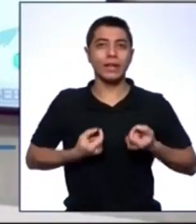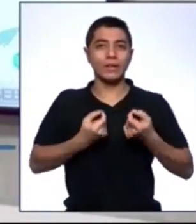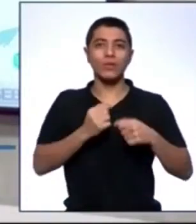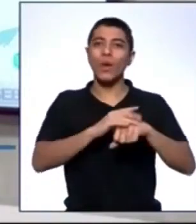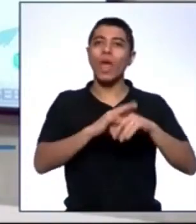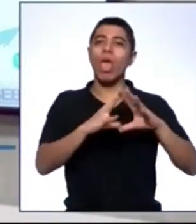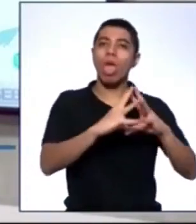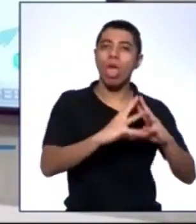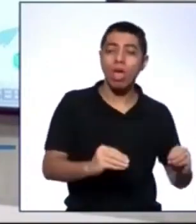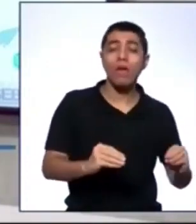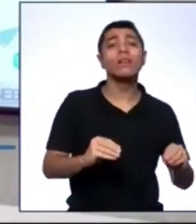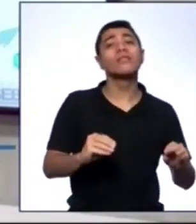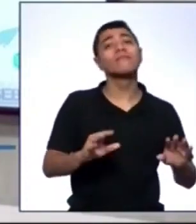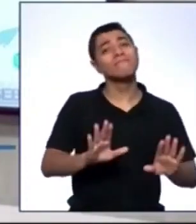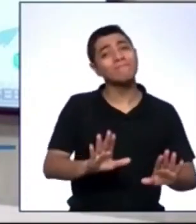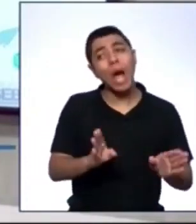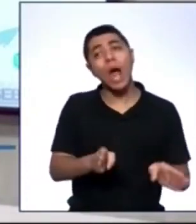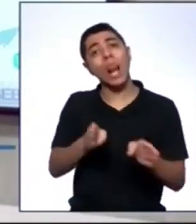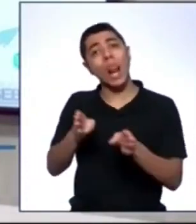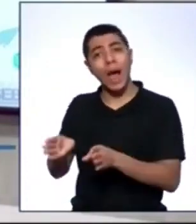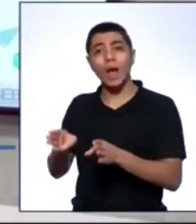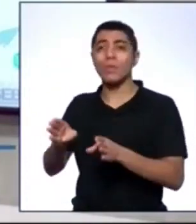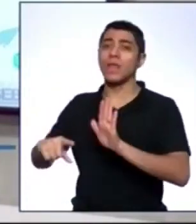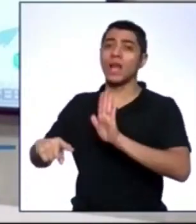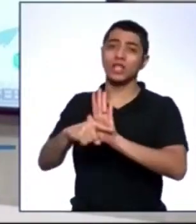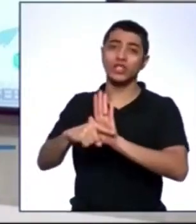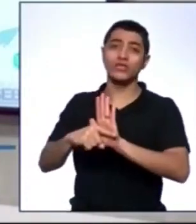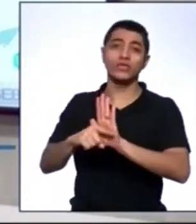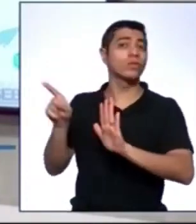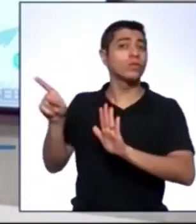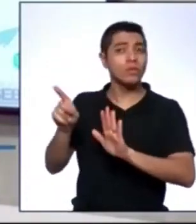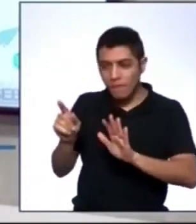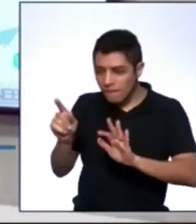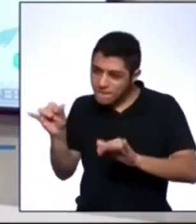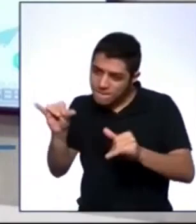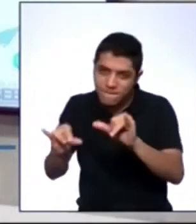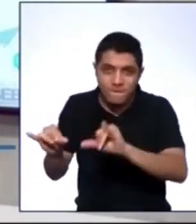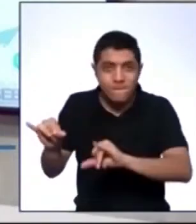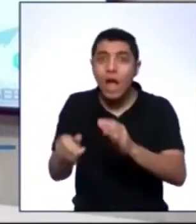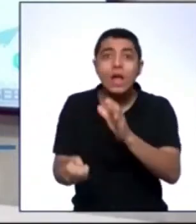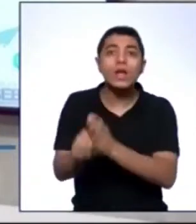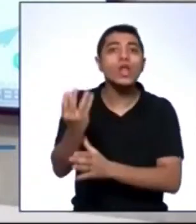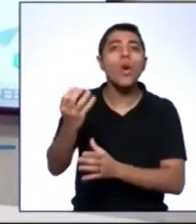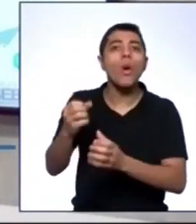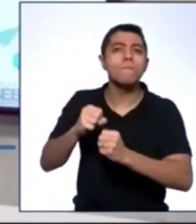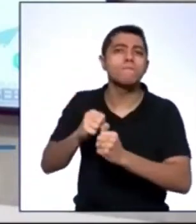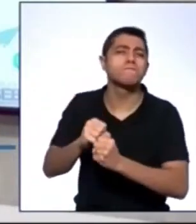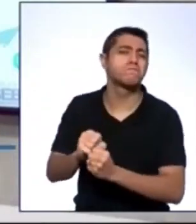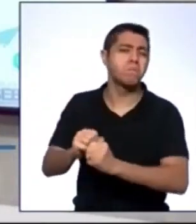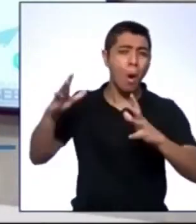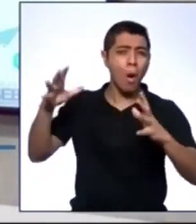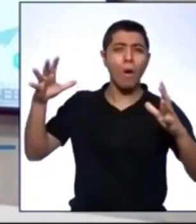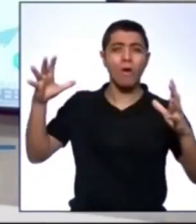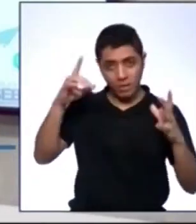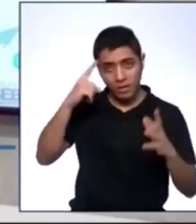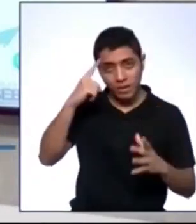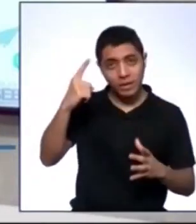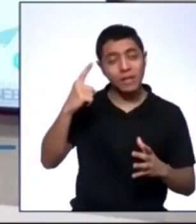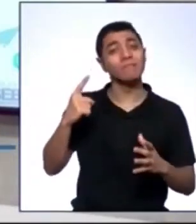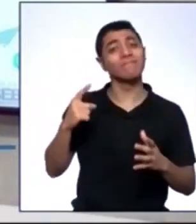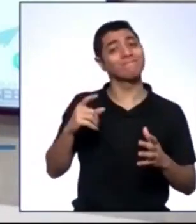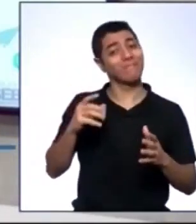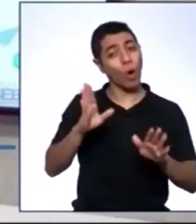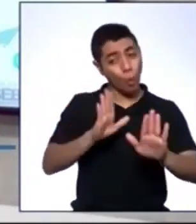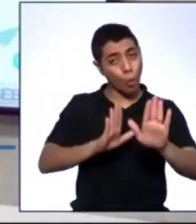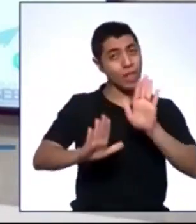ser uma excelente ferramenta para ajudar a gente, mas também existem algumas coisas que tem que ser, alguns cuidados têm que